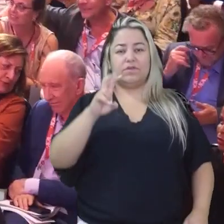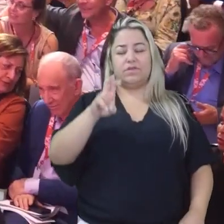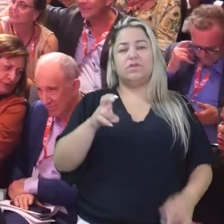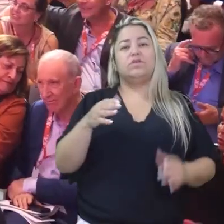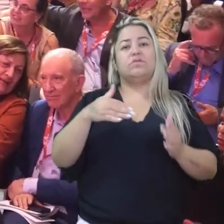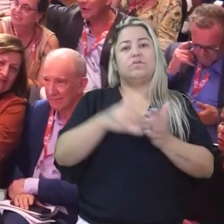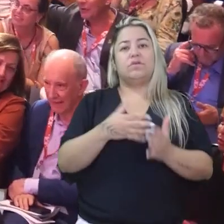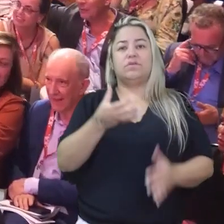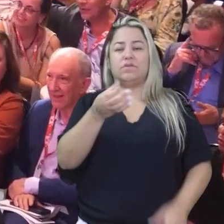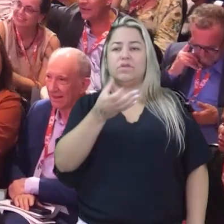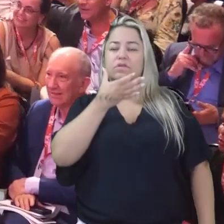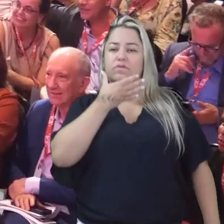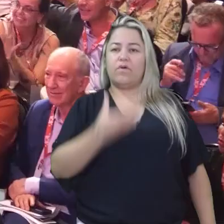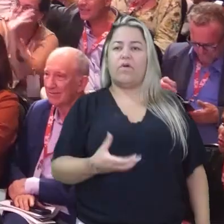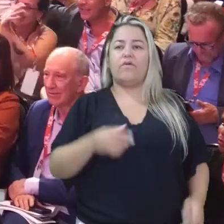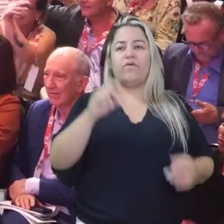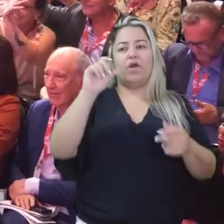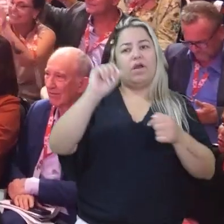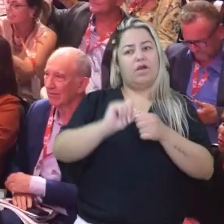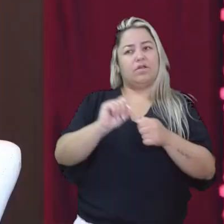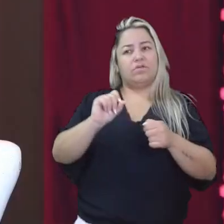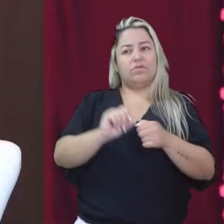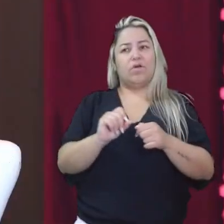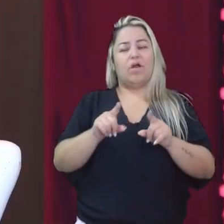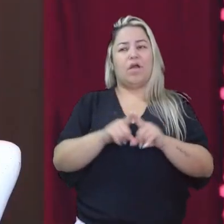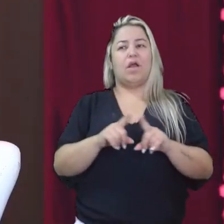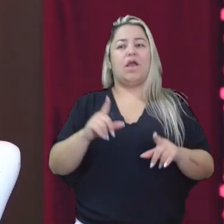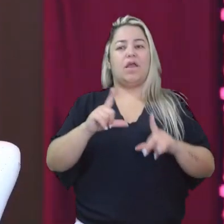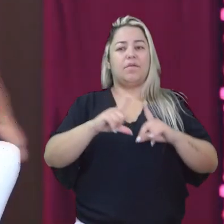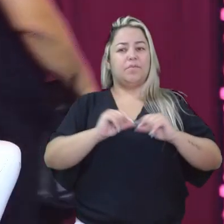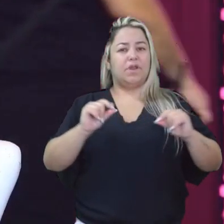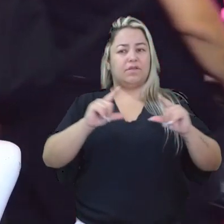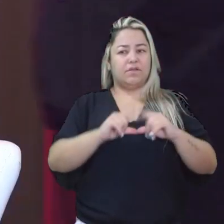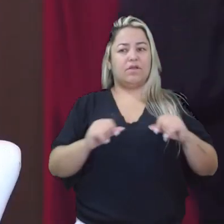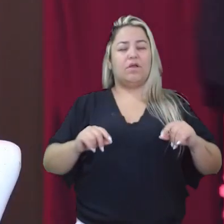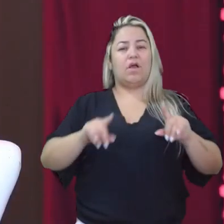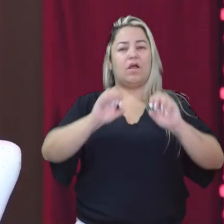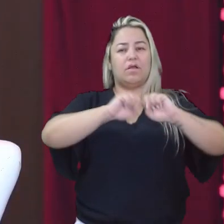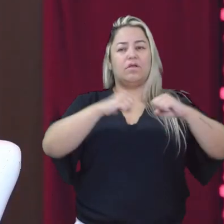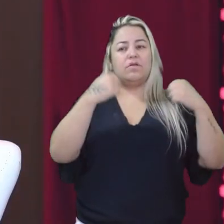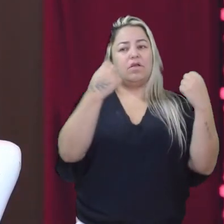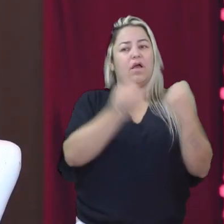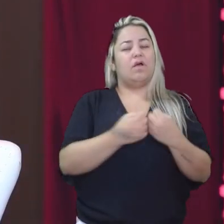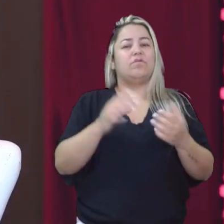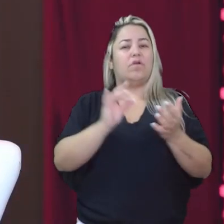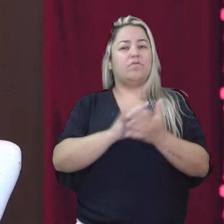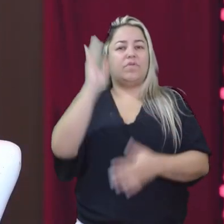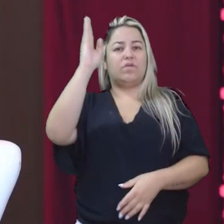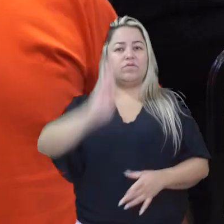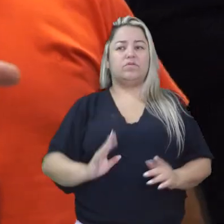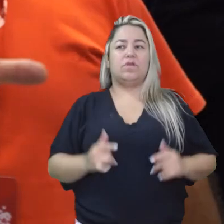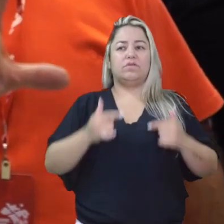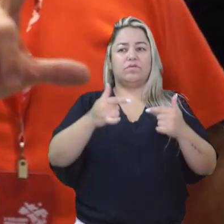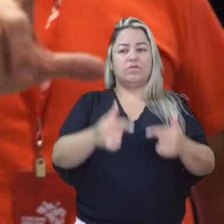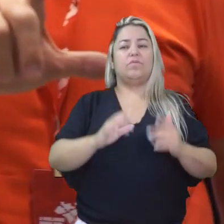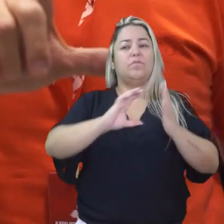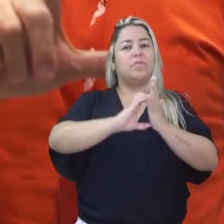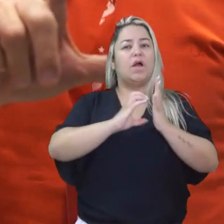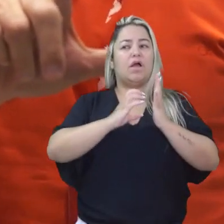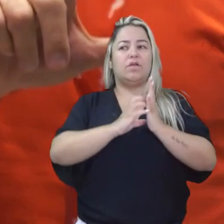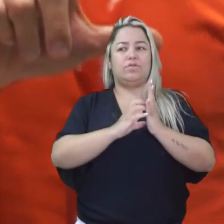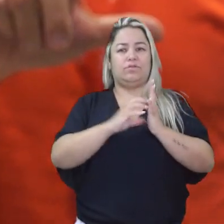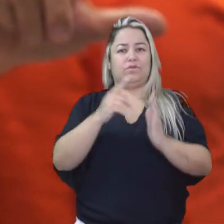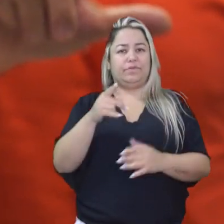5 e 6 de dezembro, foi realizado em Brasília o Seminário Nacional A Realidade Brasileira e os Desafios do Partido